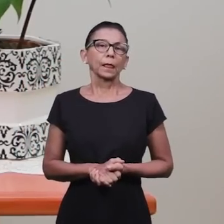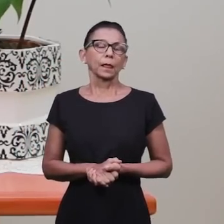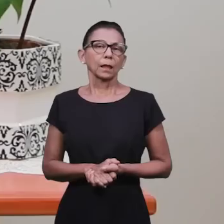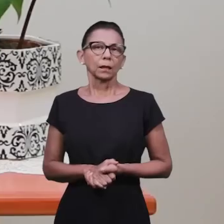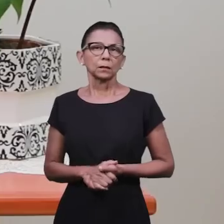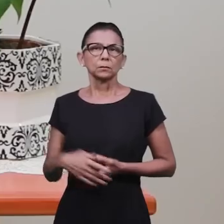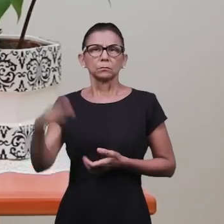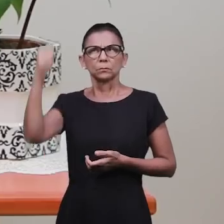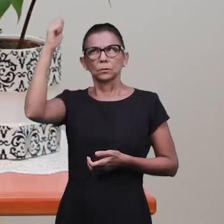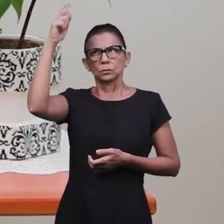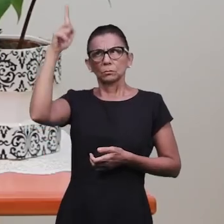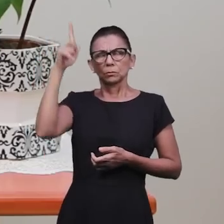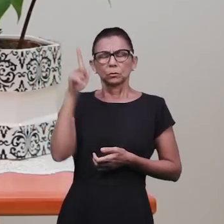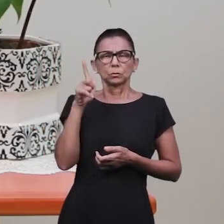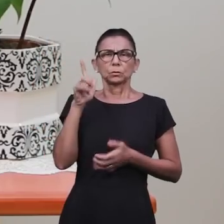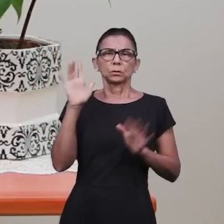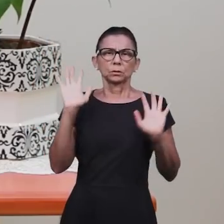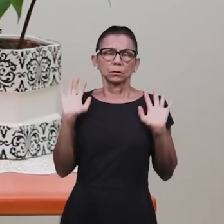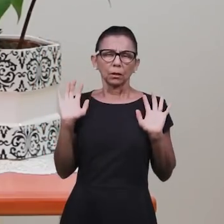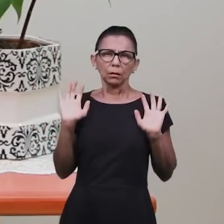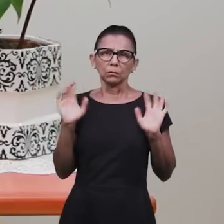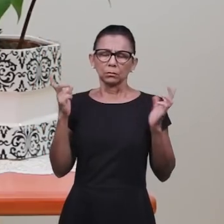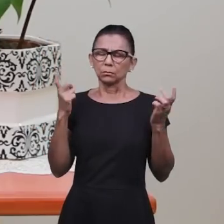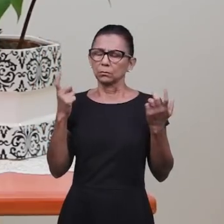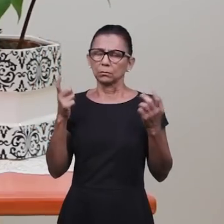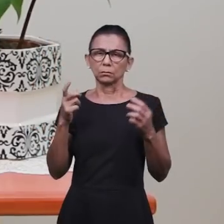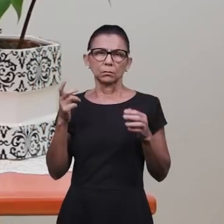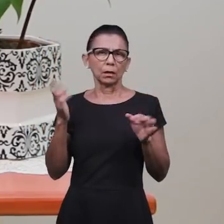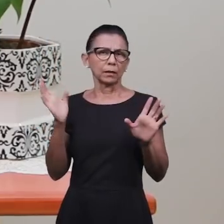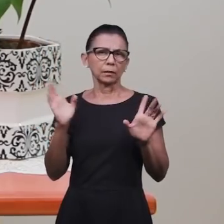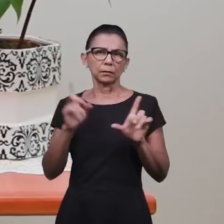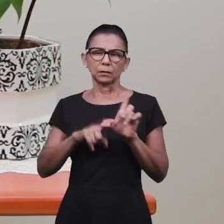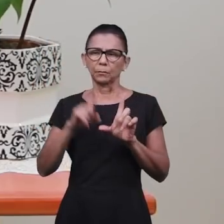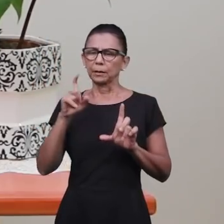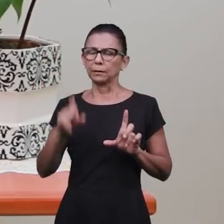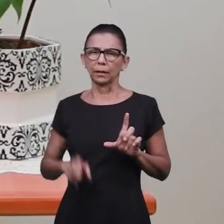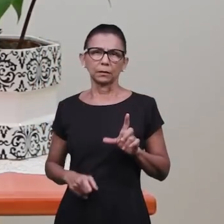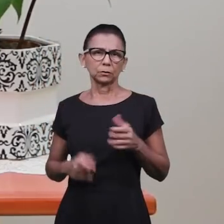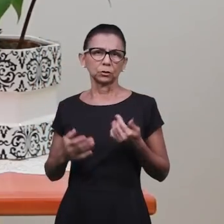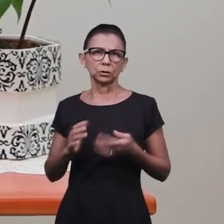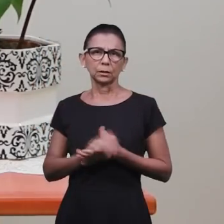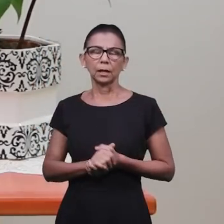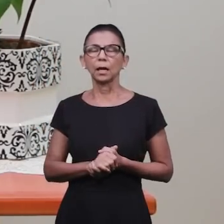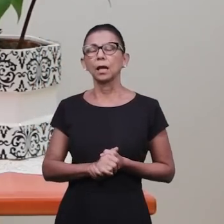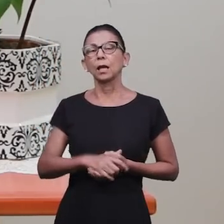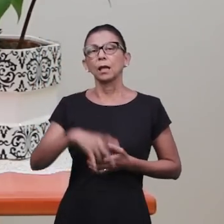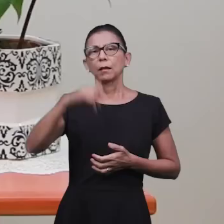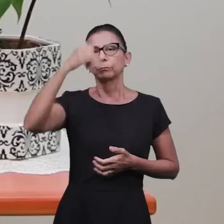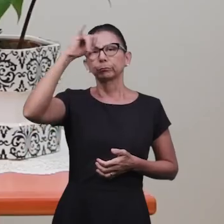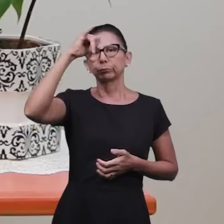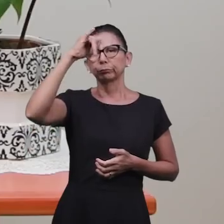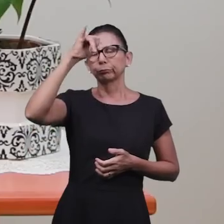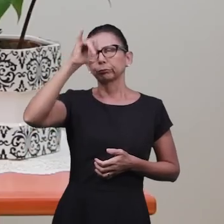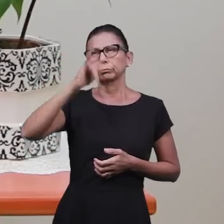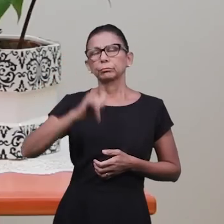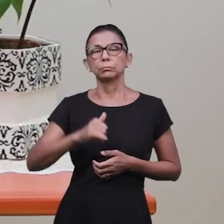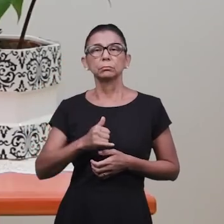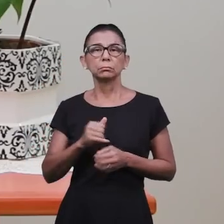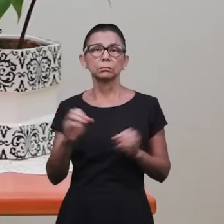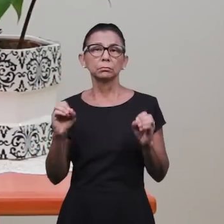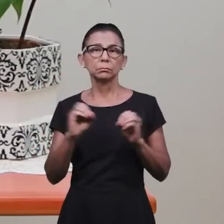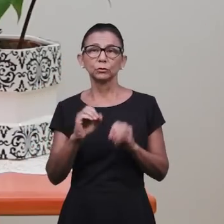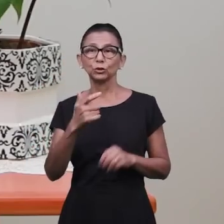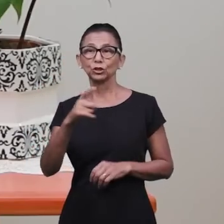Dependia delas. A luz do sol não dependia delas. A luz da companhia elétrica, a